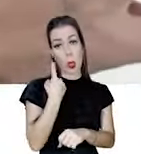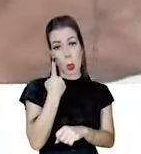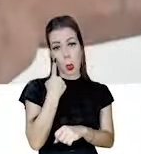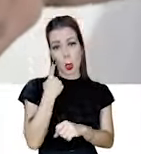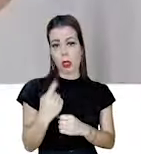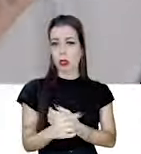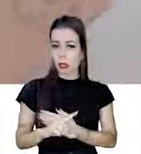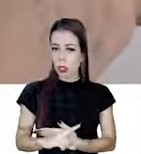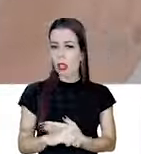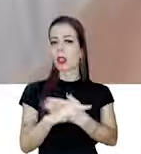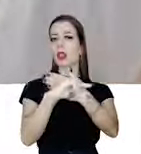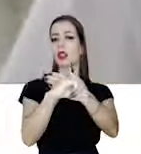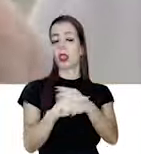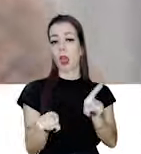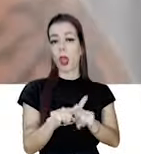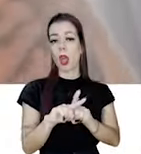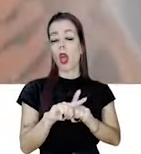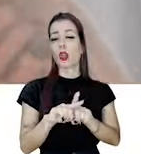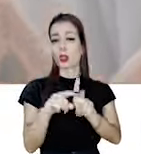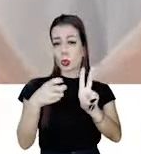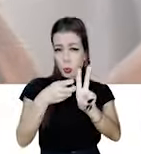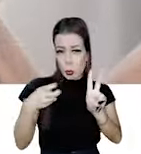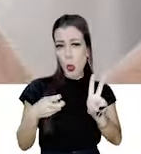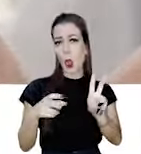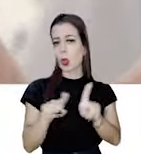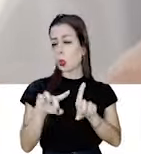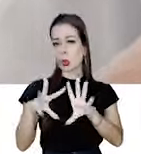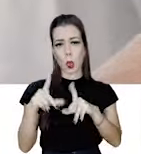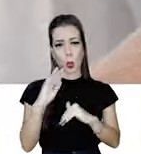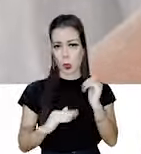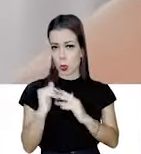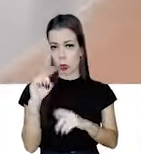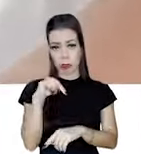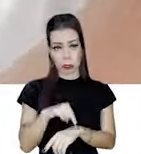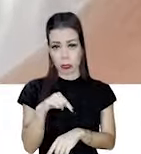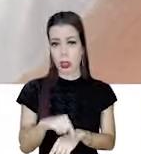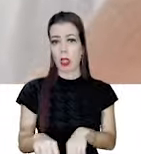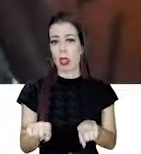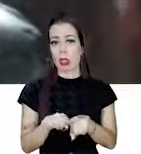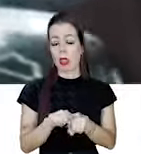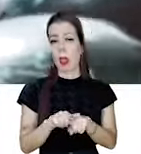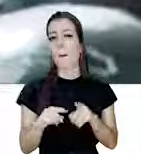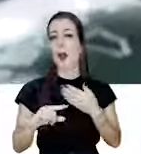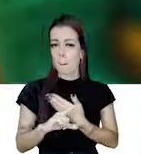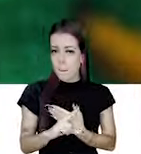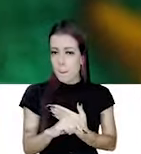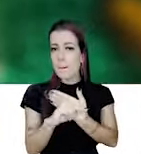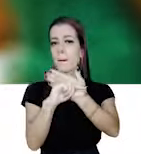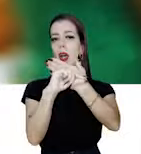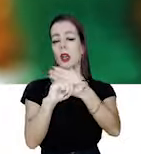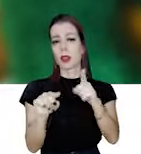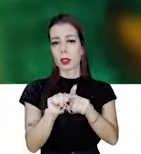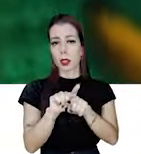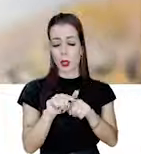né, vir prestigiar o artesanato pantaneiro e também dos povos originários, todos os artesãos e artesãs que aqui estão. Hoje eu estou trazendo a mais